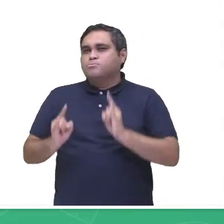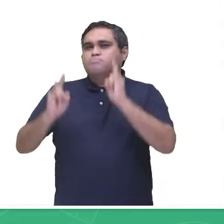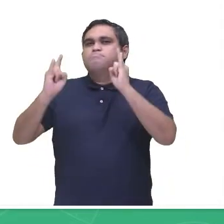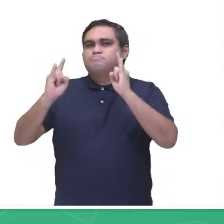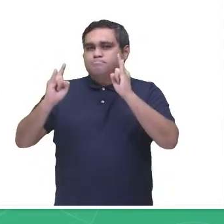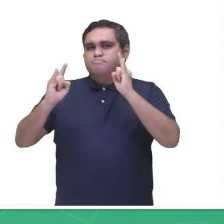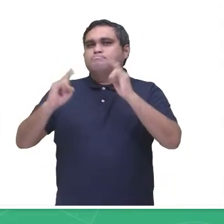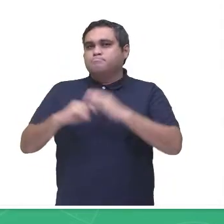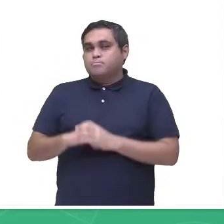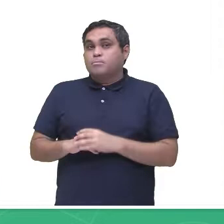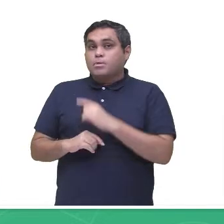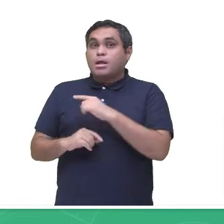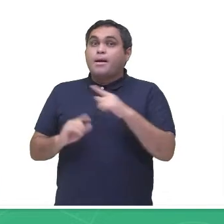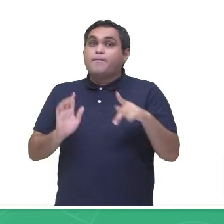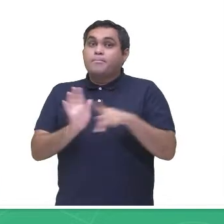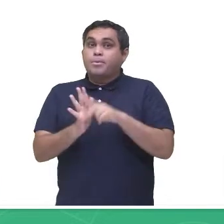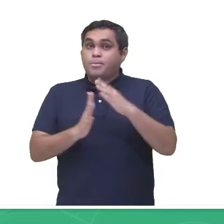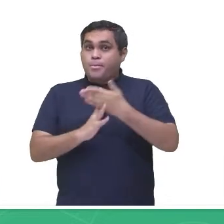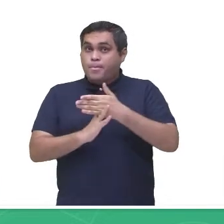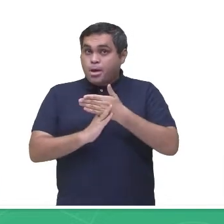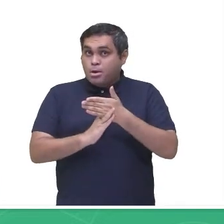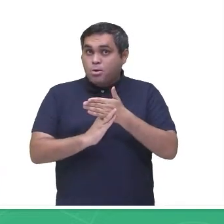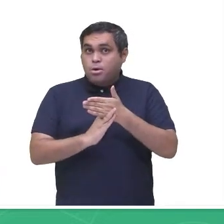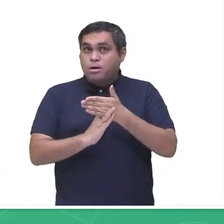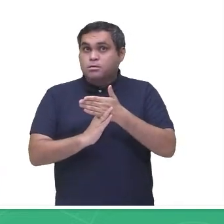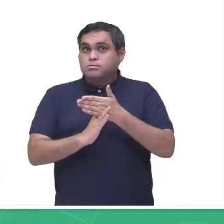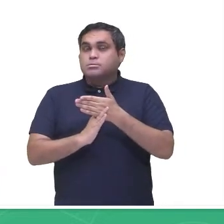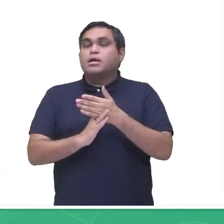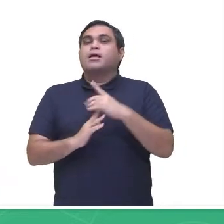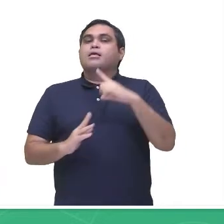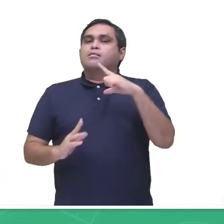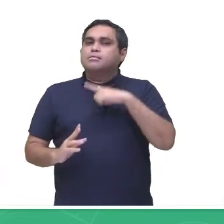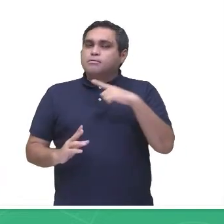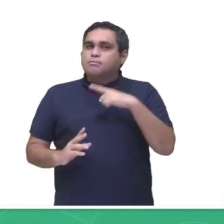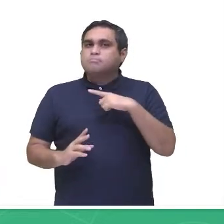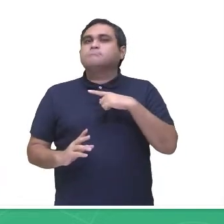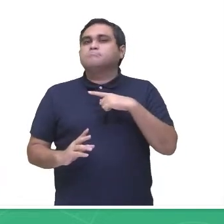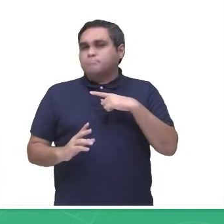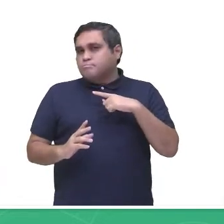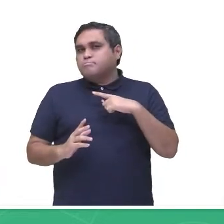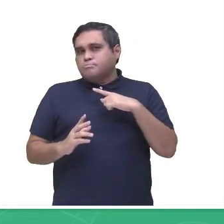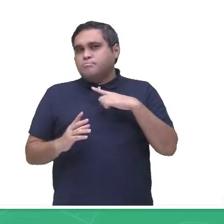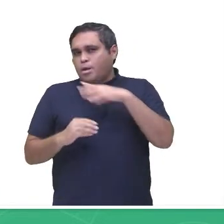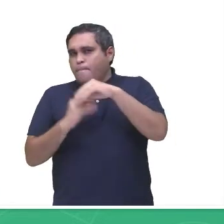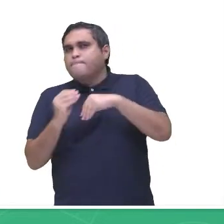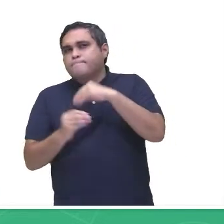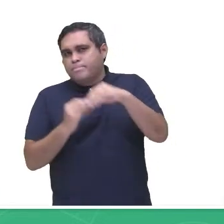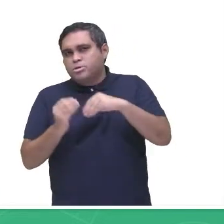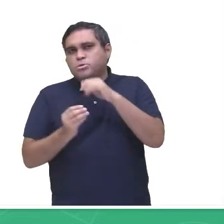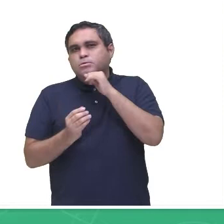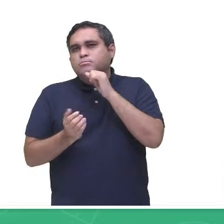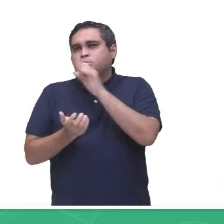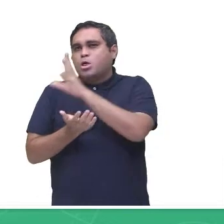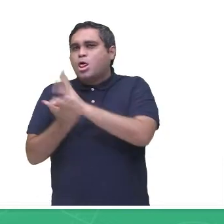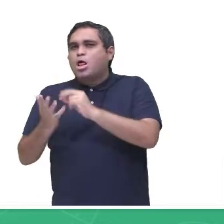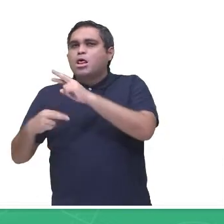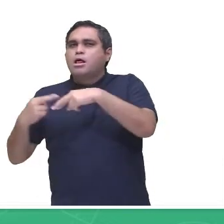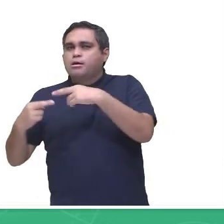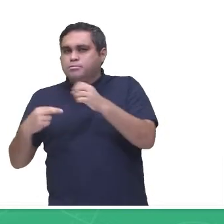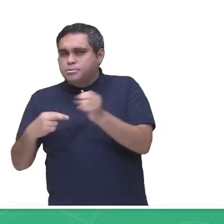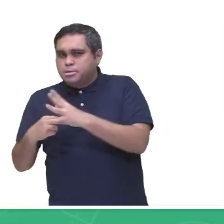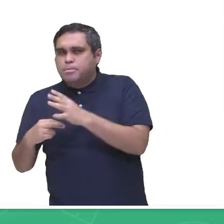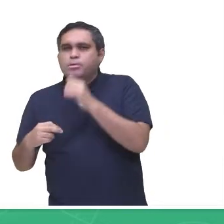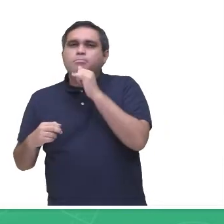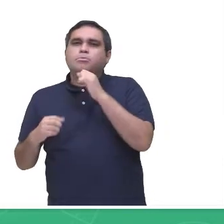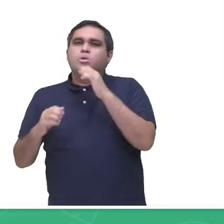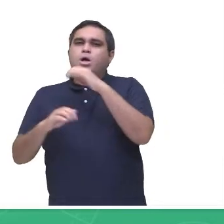tá? Ela vai trazer algumas alegorias do período renascentista, que são as janelas, as colunas,